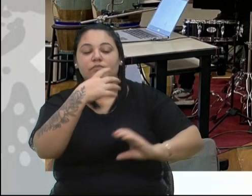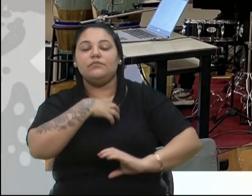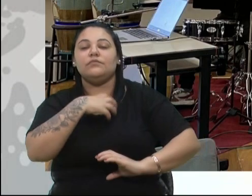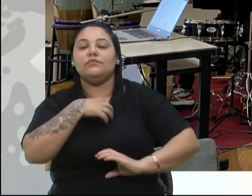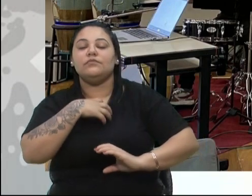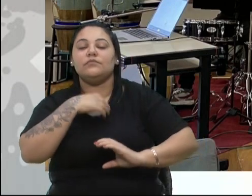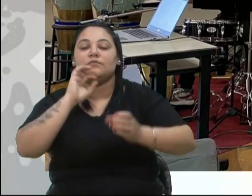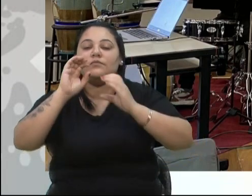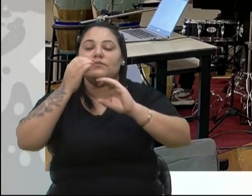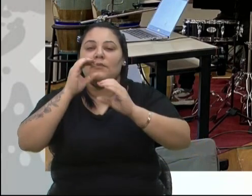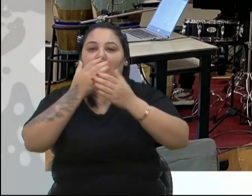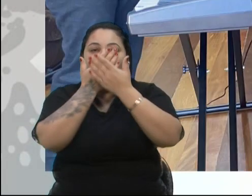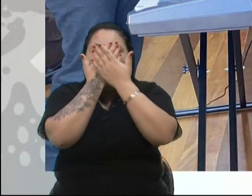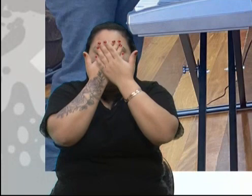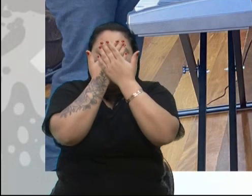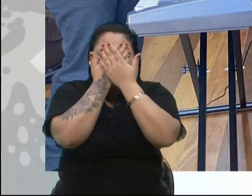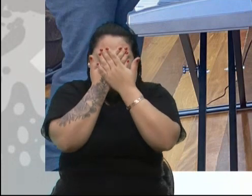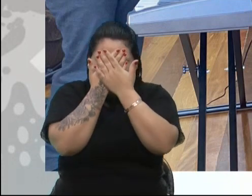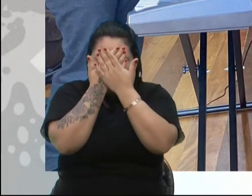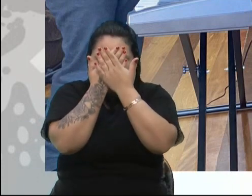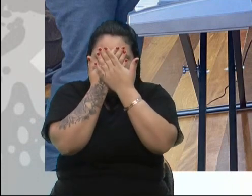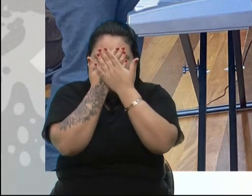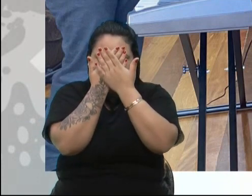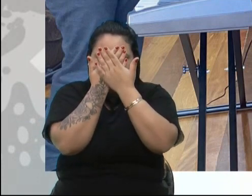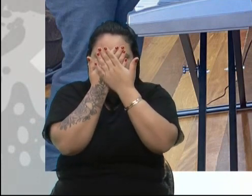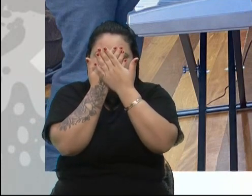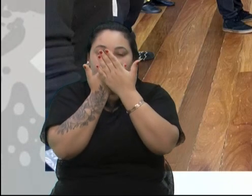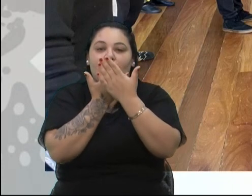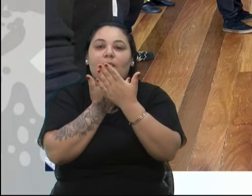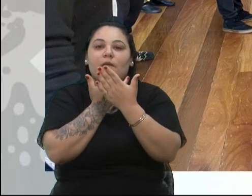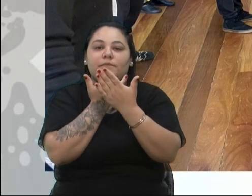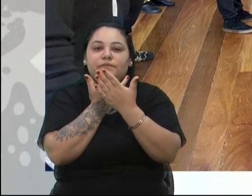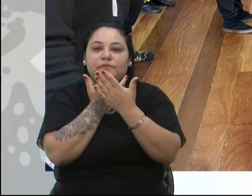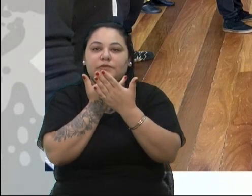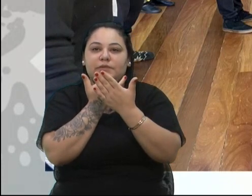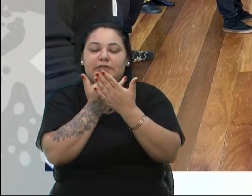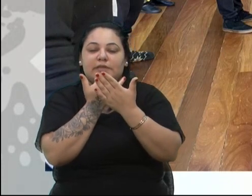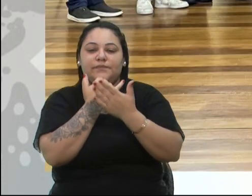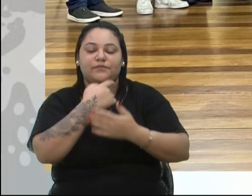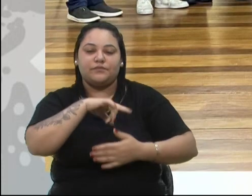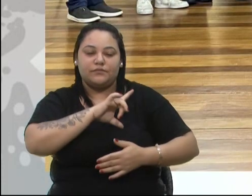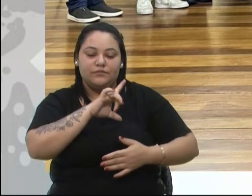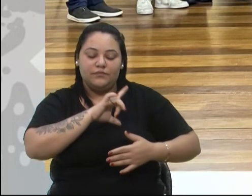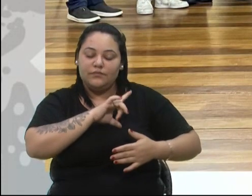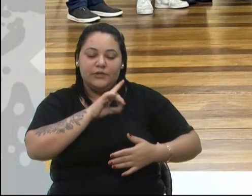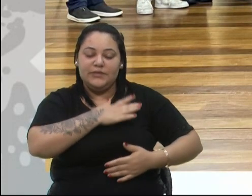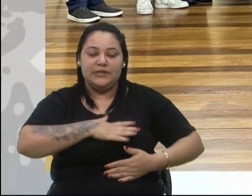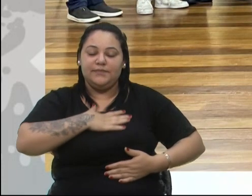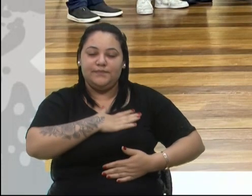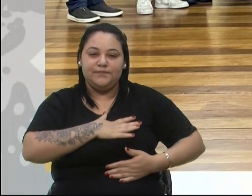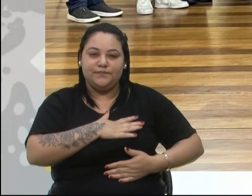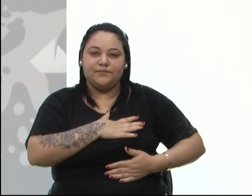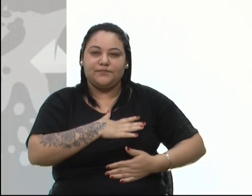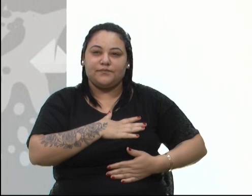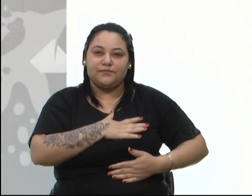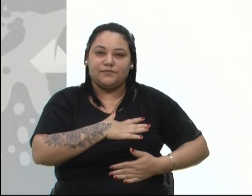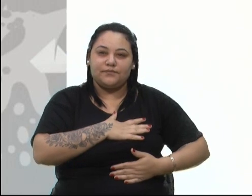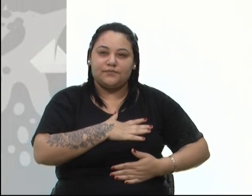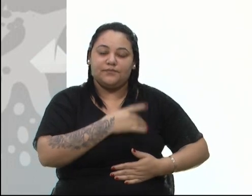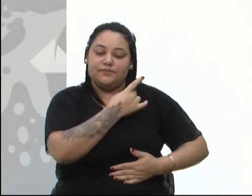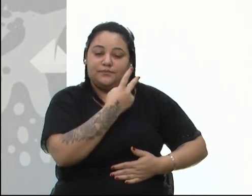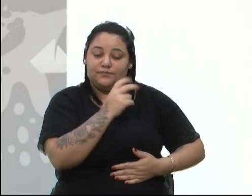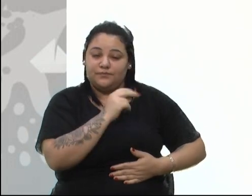essas músicas? E eu tenho a honra de poder contar com uma equipe de profissionais incrível. Lúcia Passos, na